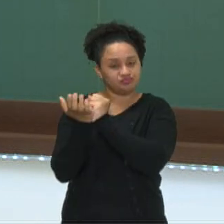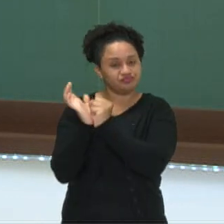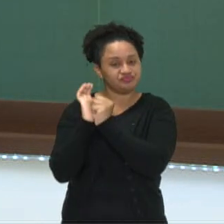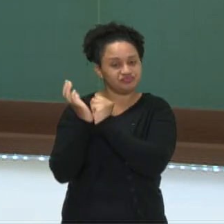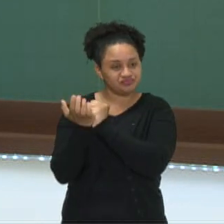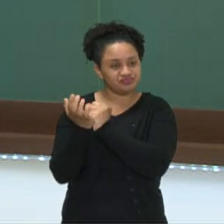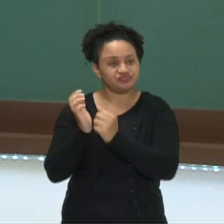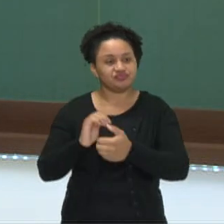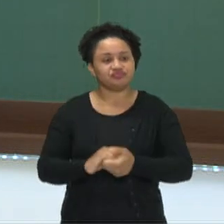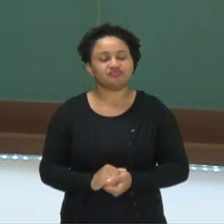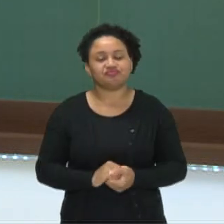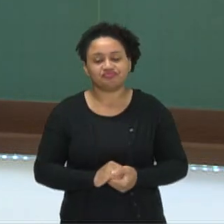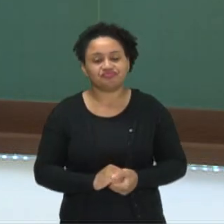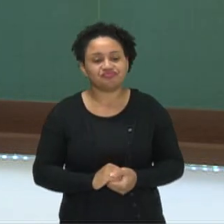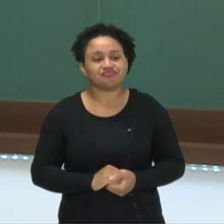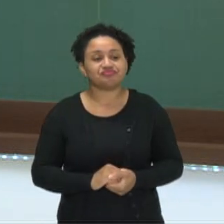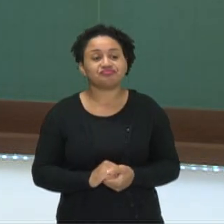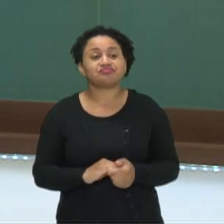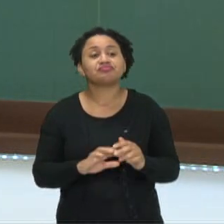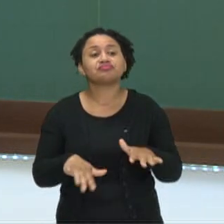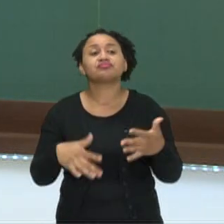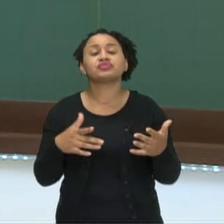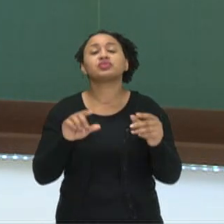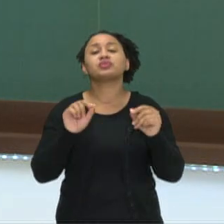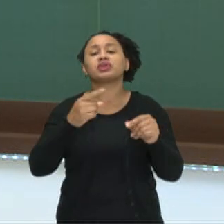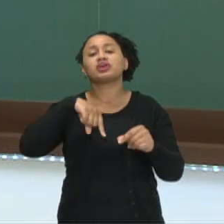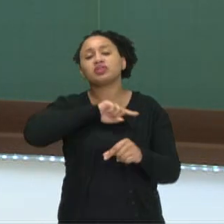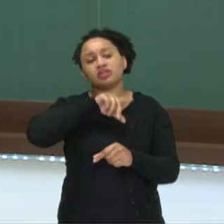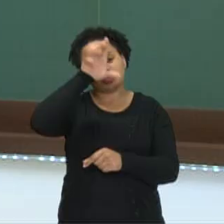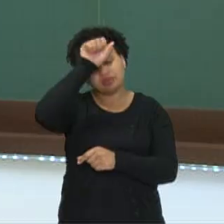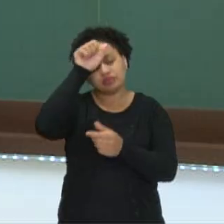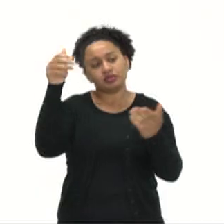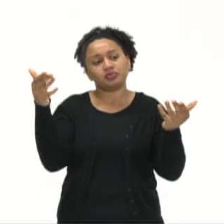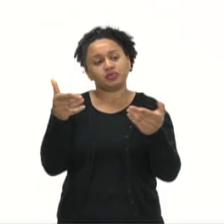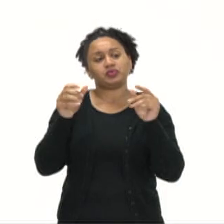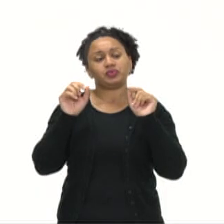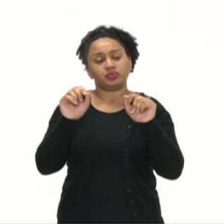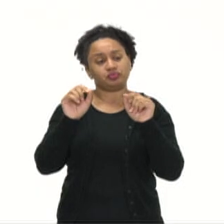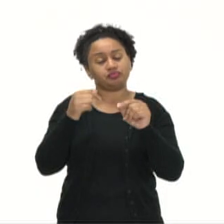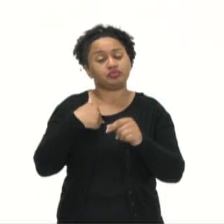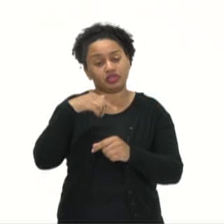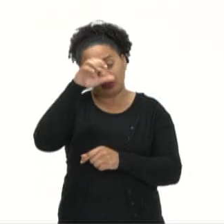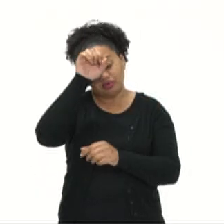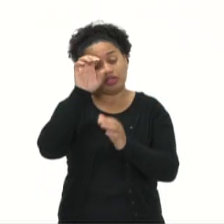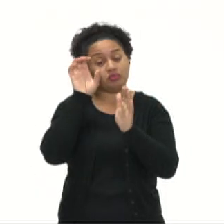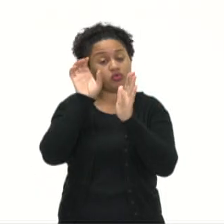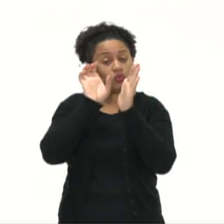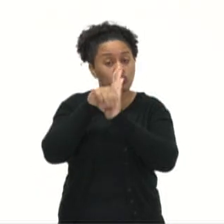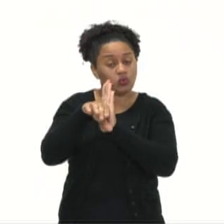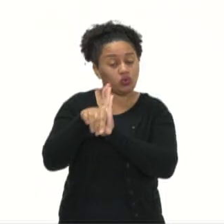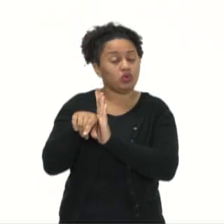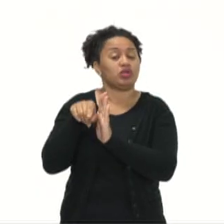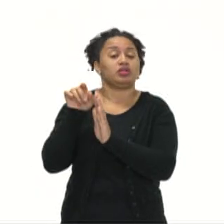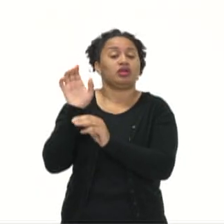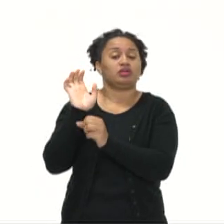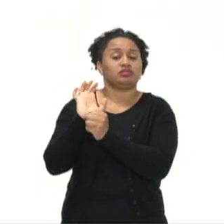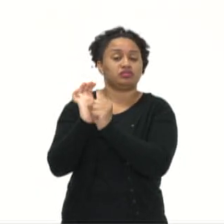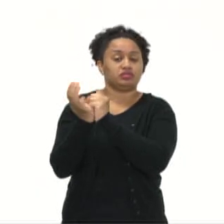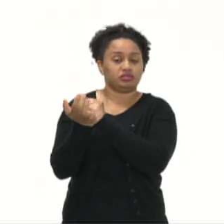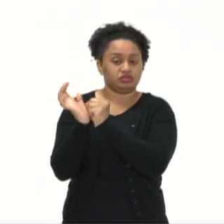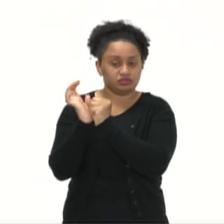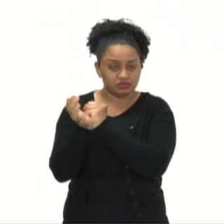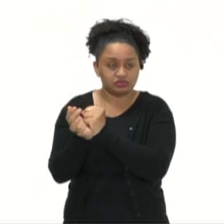ok? Muito bem. O que vimos na aula de hoje? Nós vimos o conceito de